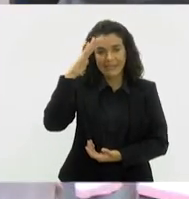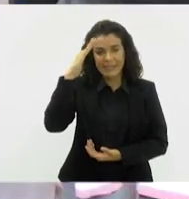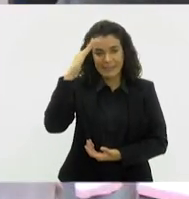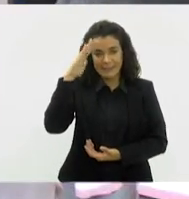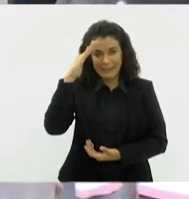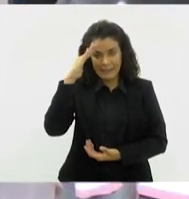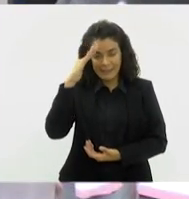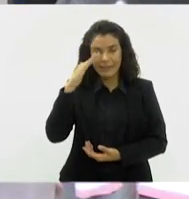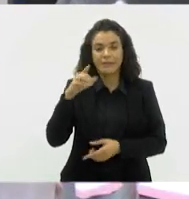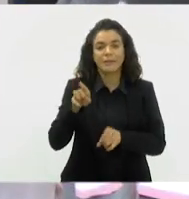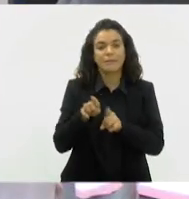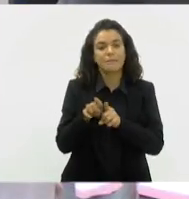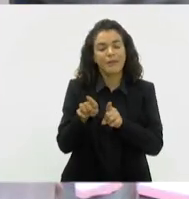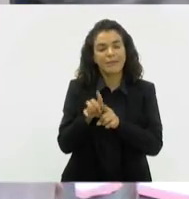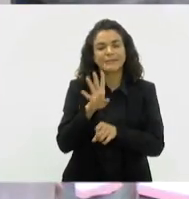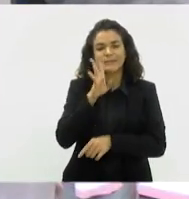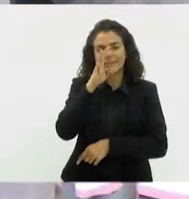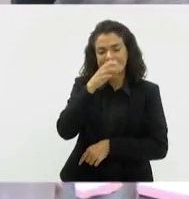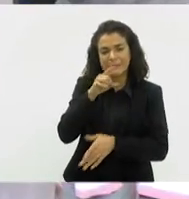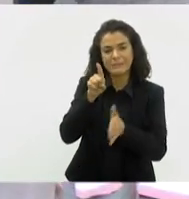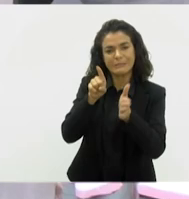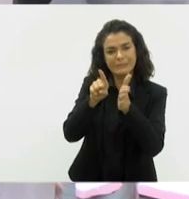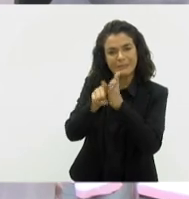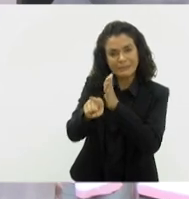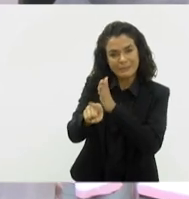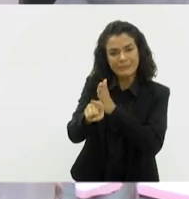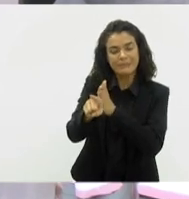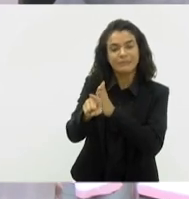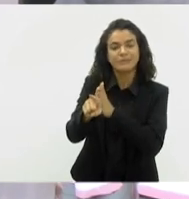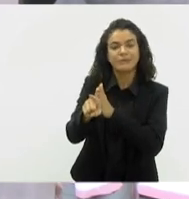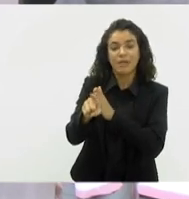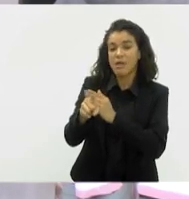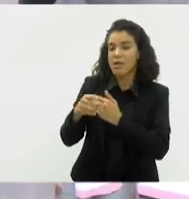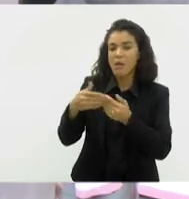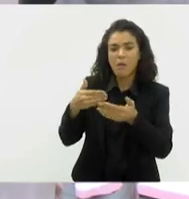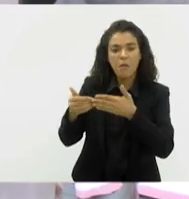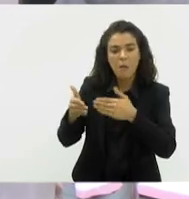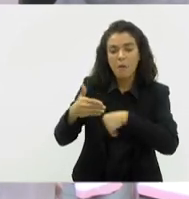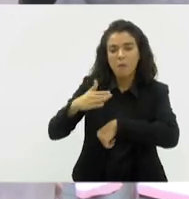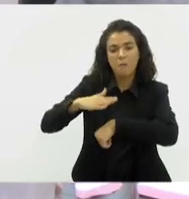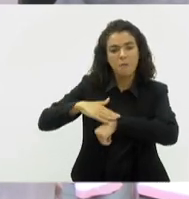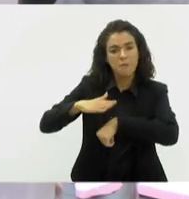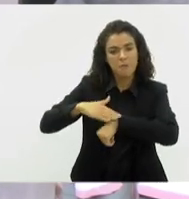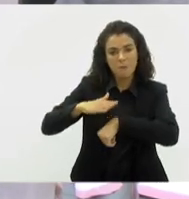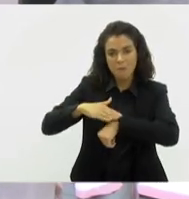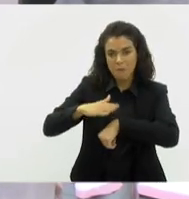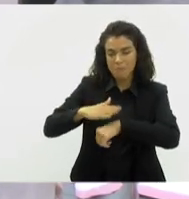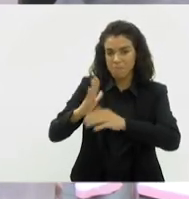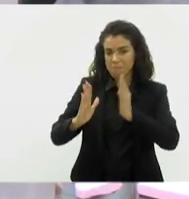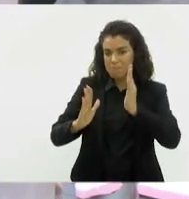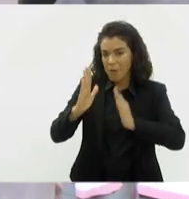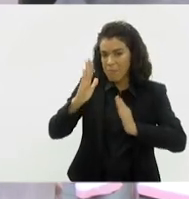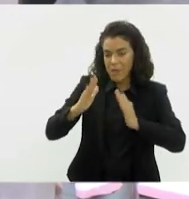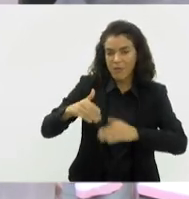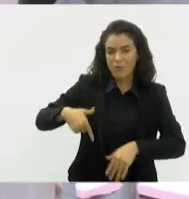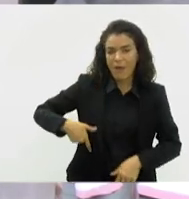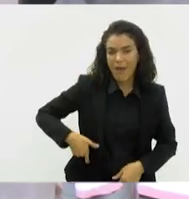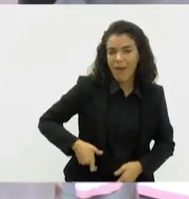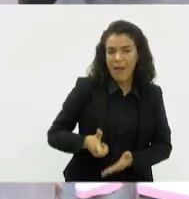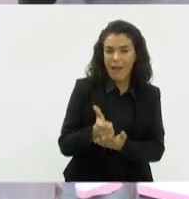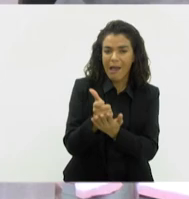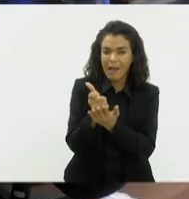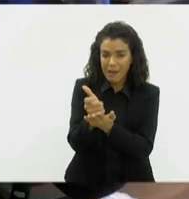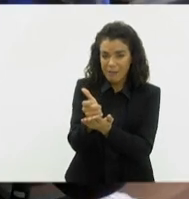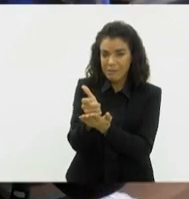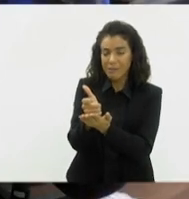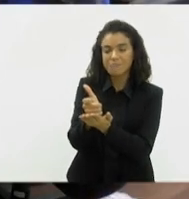episódio e insisto aqui numa pergunta. Se em algum momento, seja nesse momento aí desse episódio com a arma, se o senhor